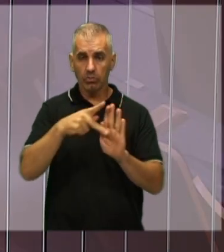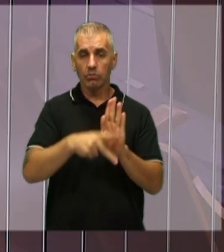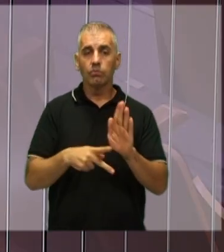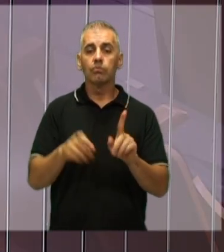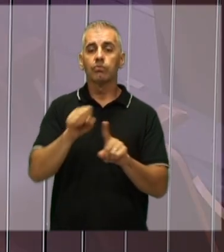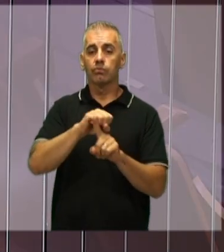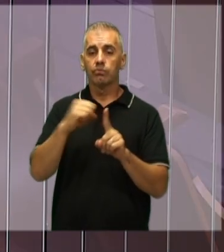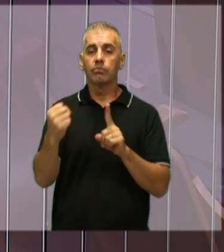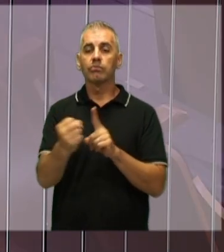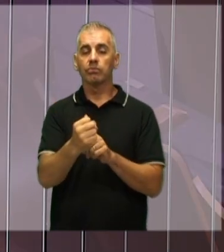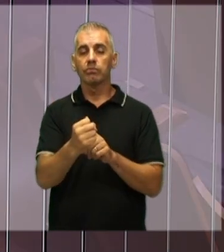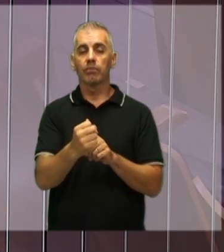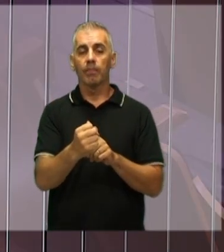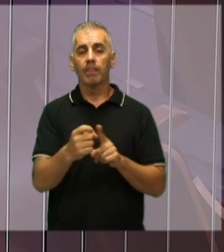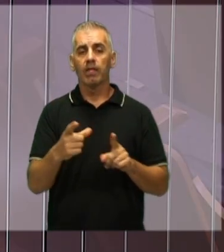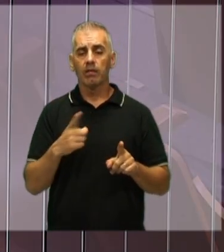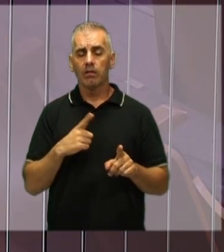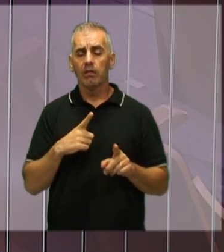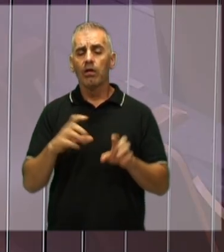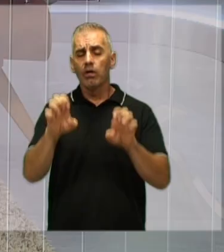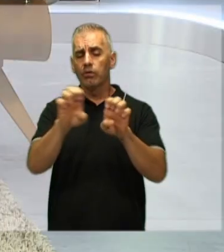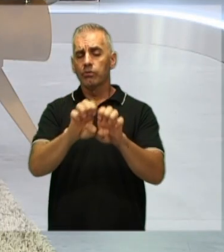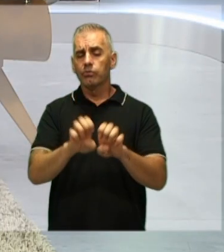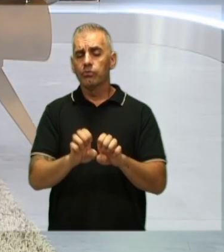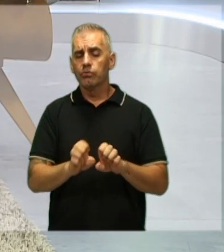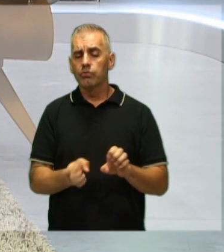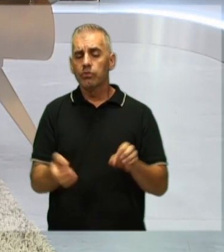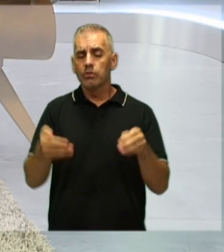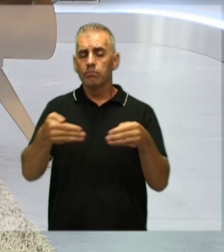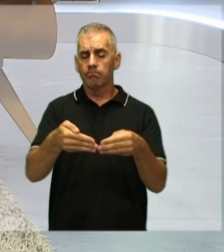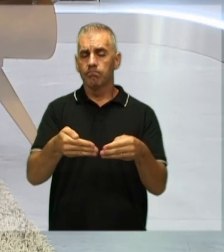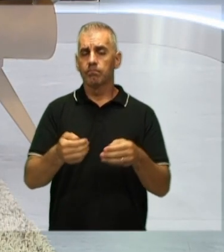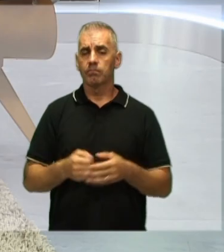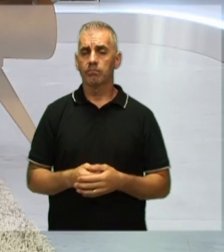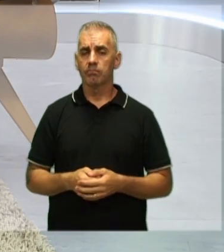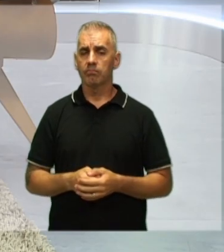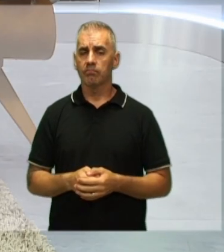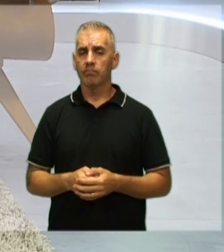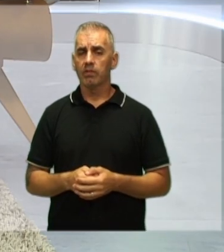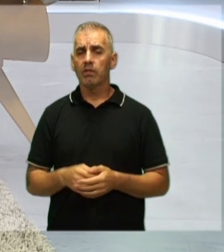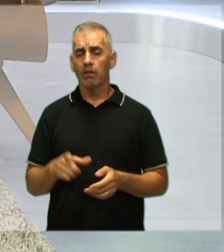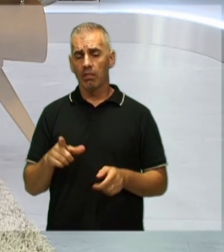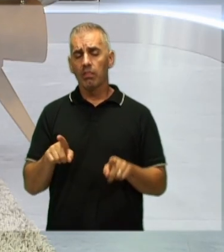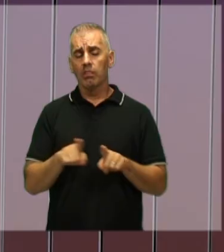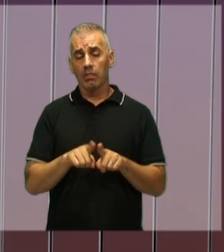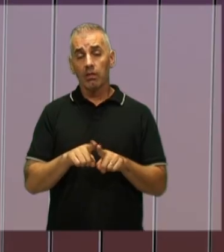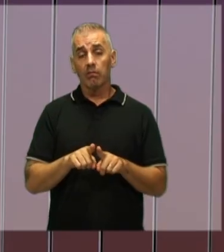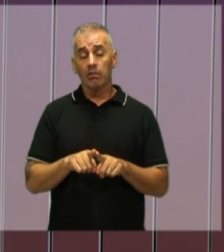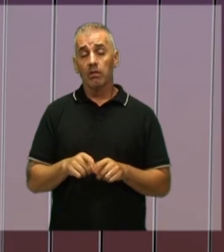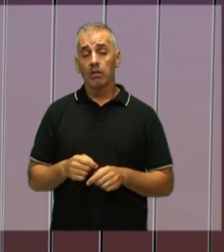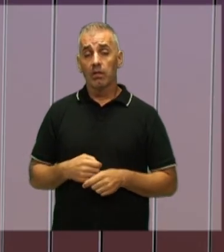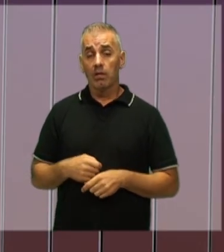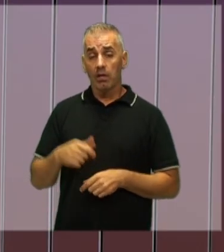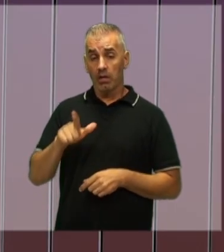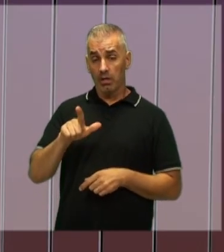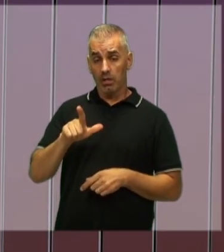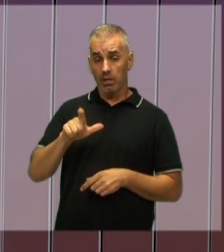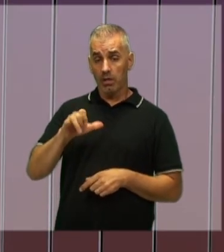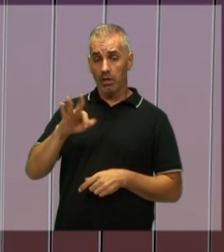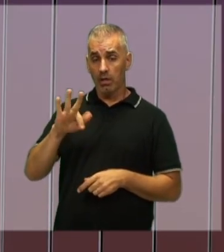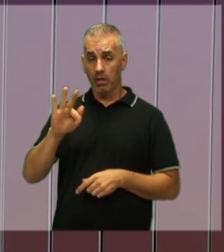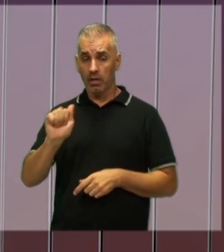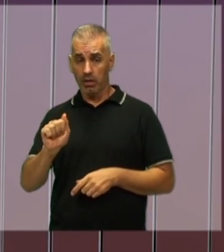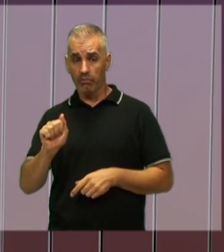elas têm sido muito no que diz respeito à infraestrutura? Também, mas não só. Por exemplo, a LIFA, eu